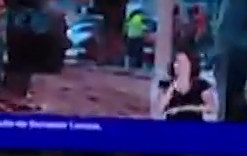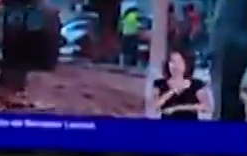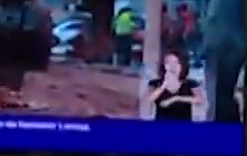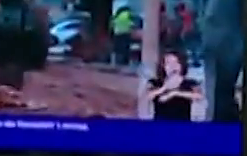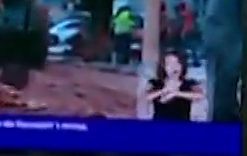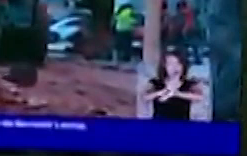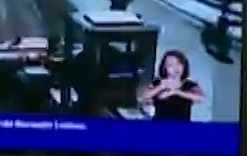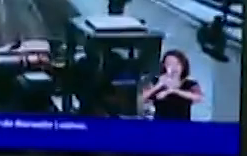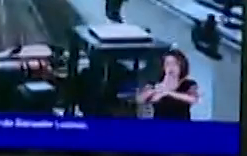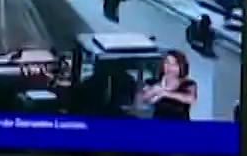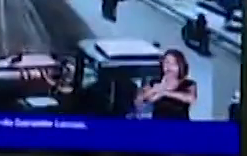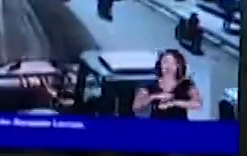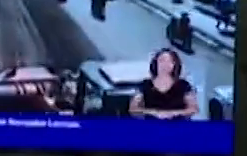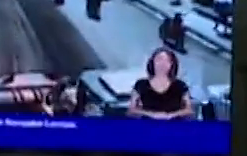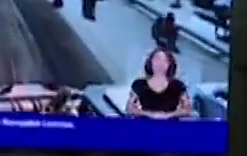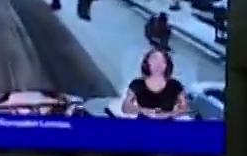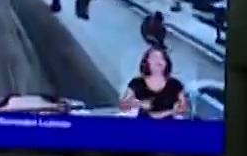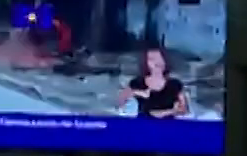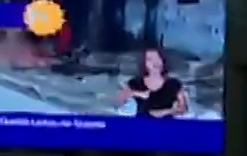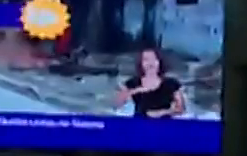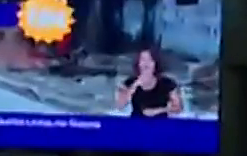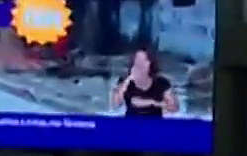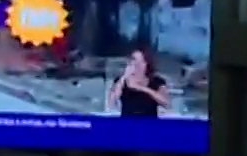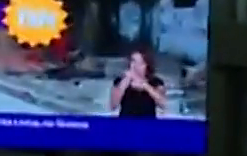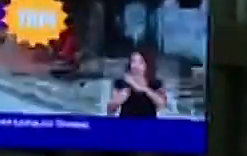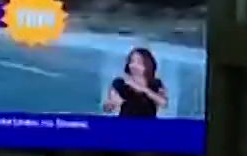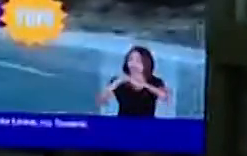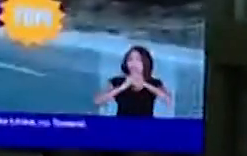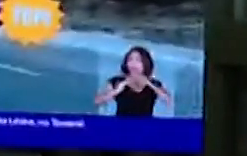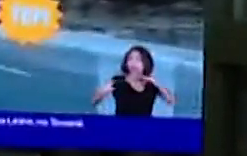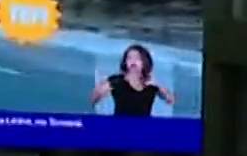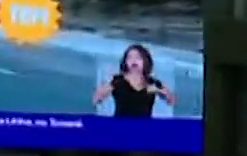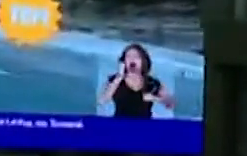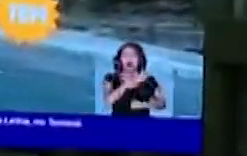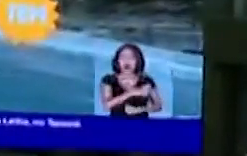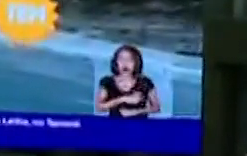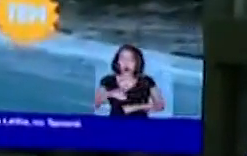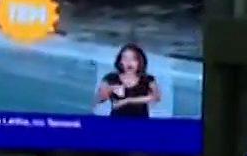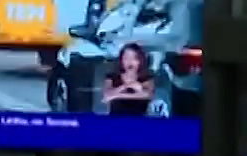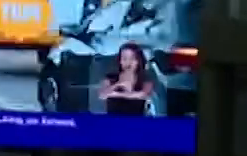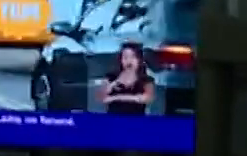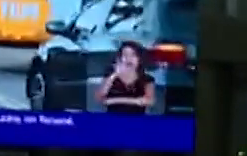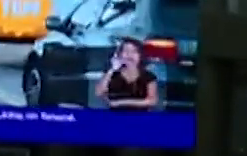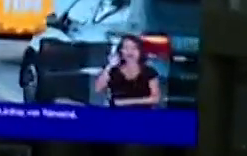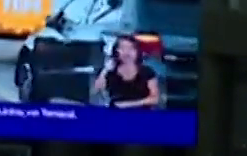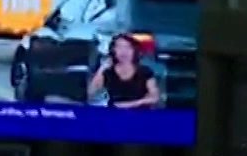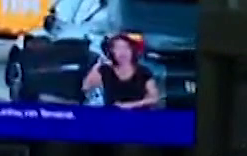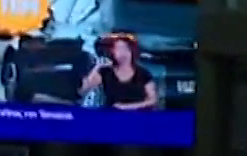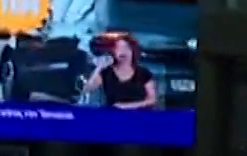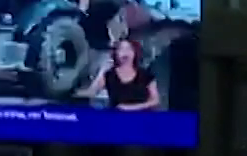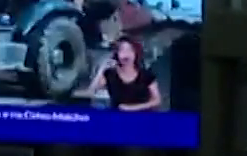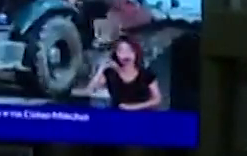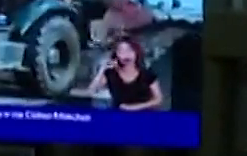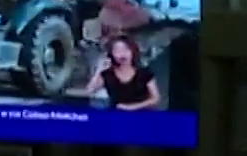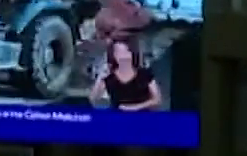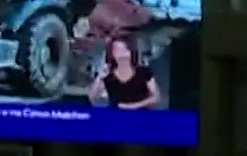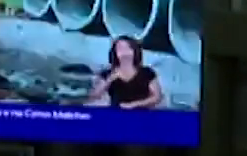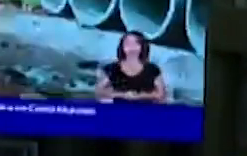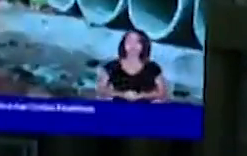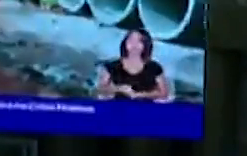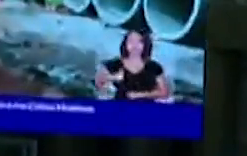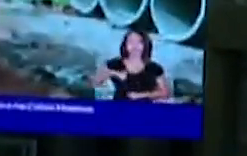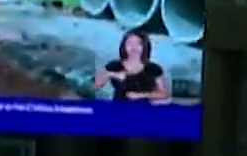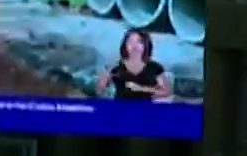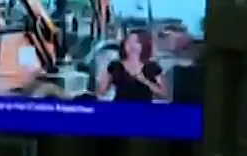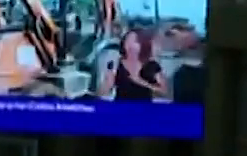houve uma determinação para fazer o maior programa de regularização fundiária da história de Belém. É o programa Terra da Gente,